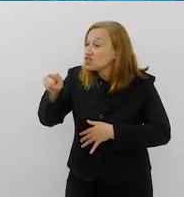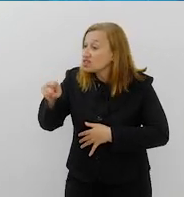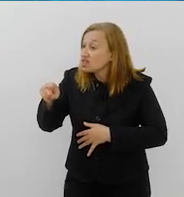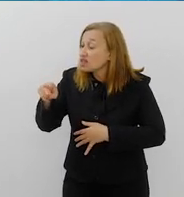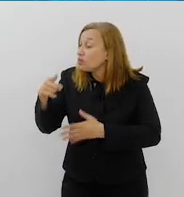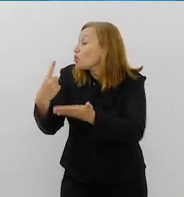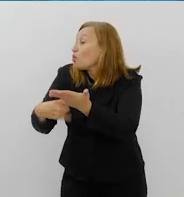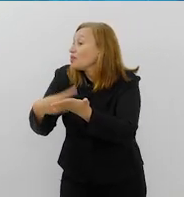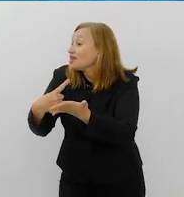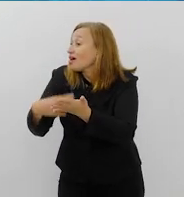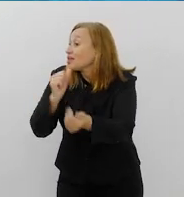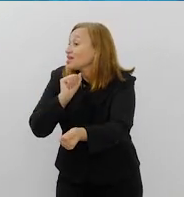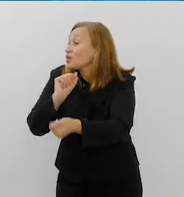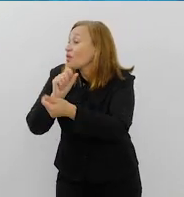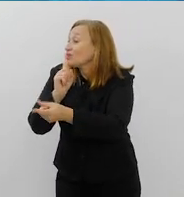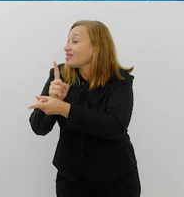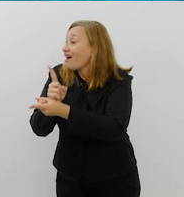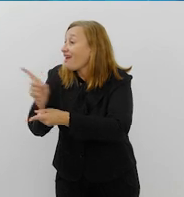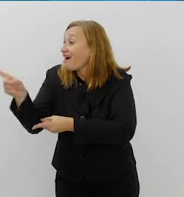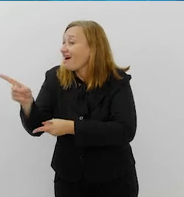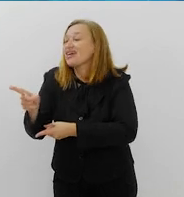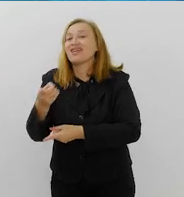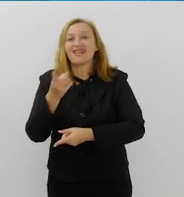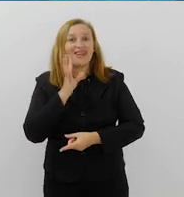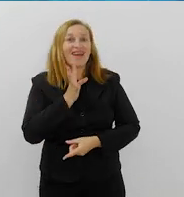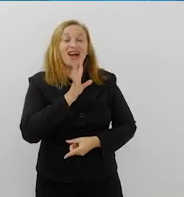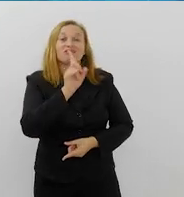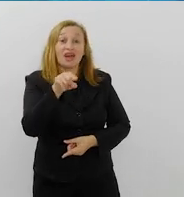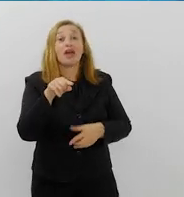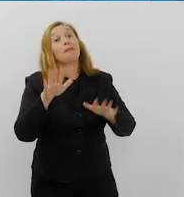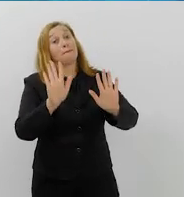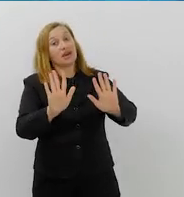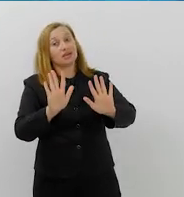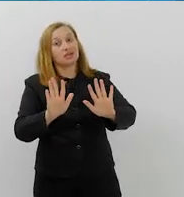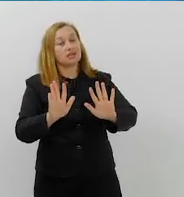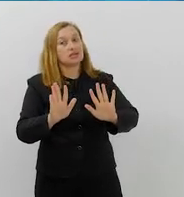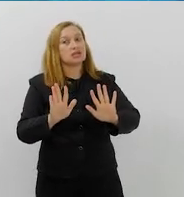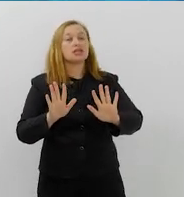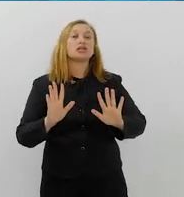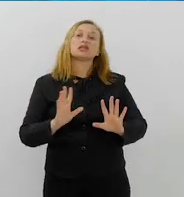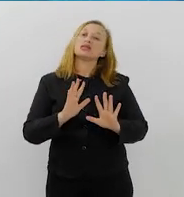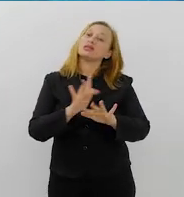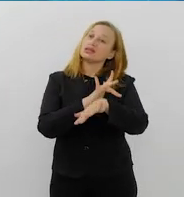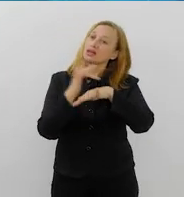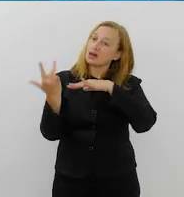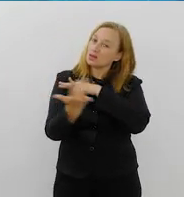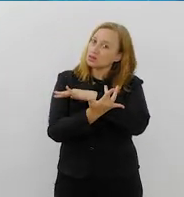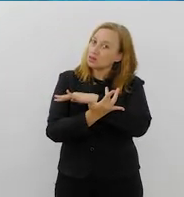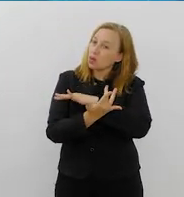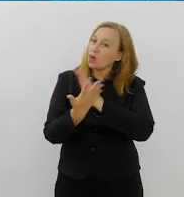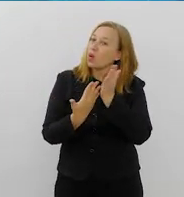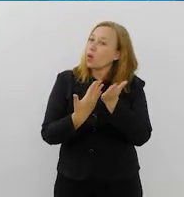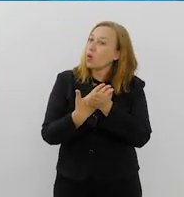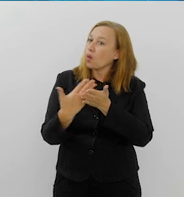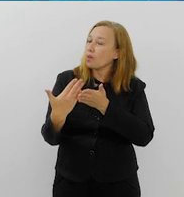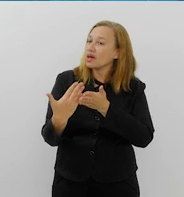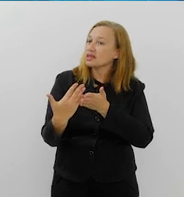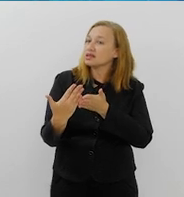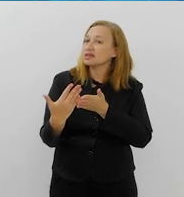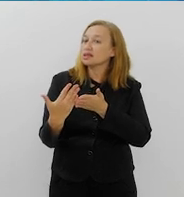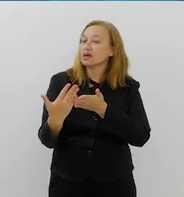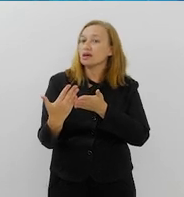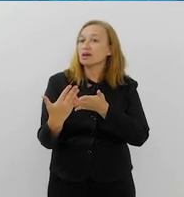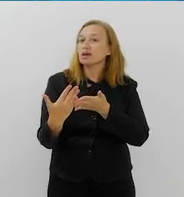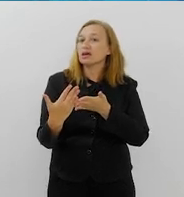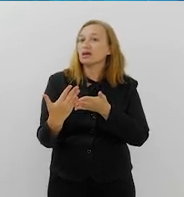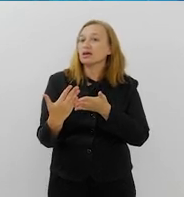exterior 25 anos depois." Rede social, bacana, né? Agora, se a rede social ela começa a